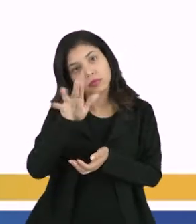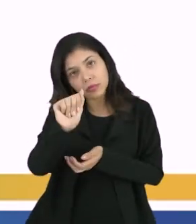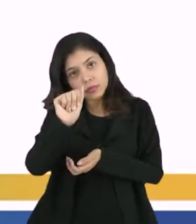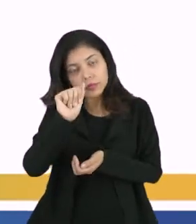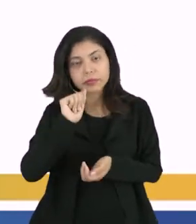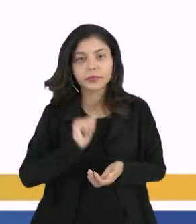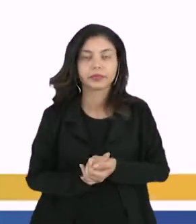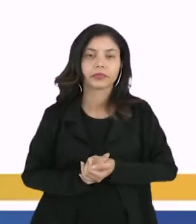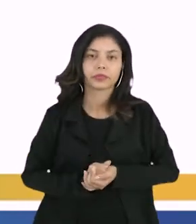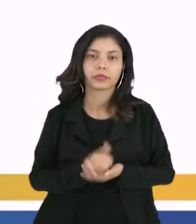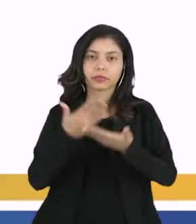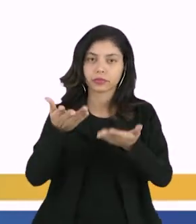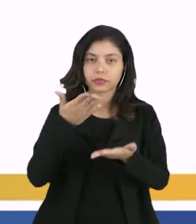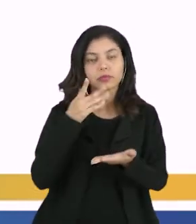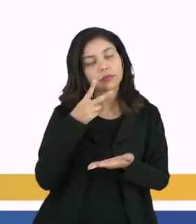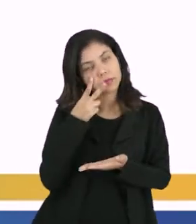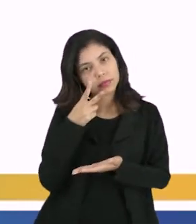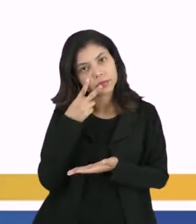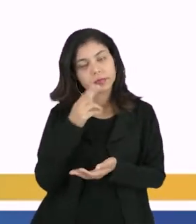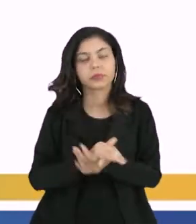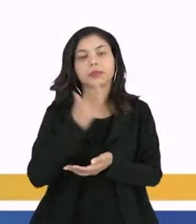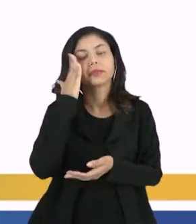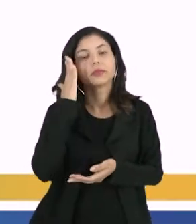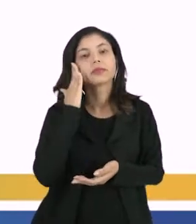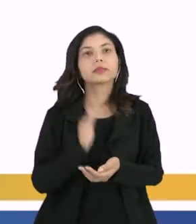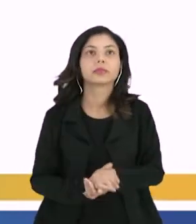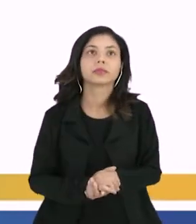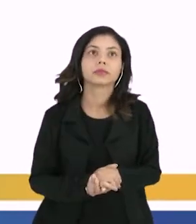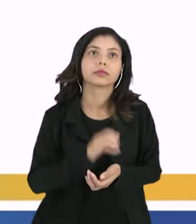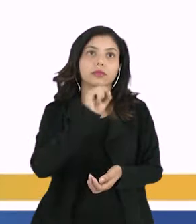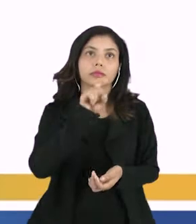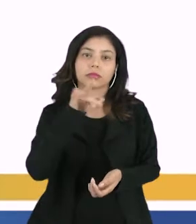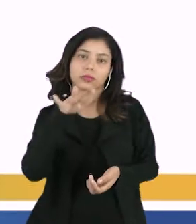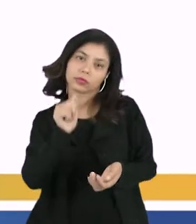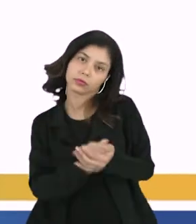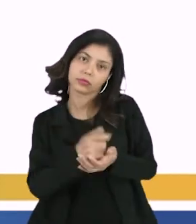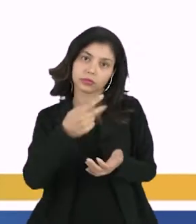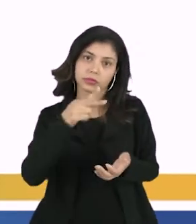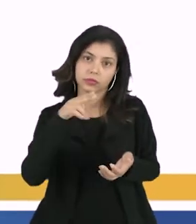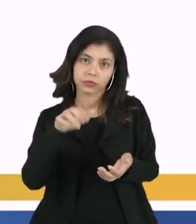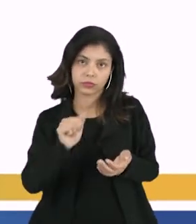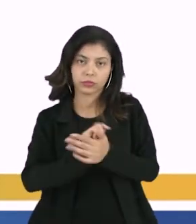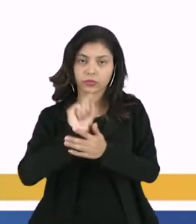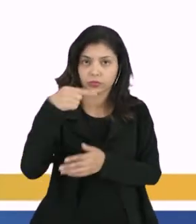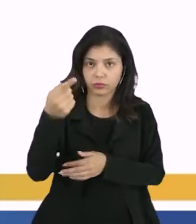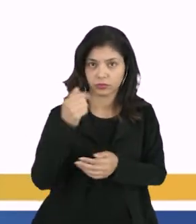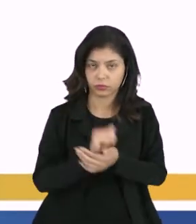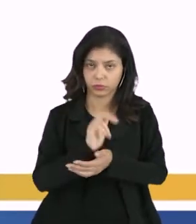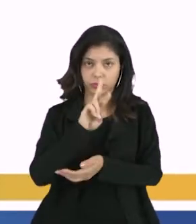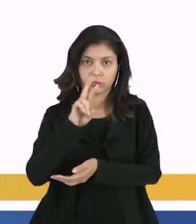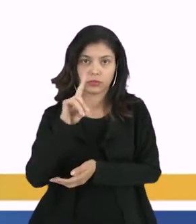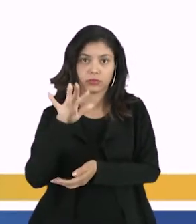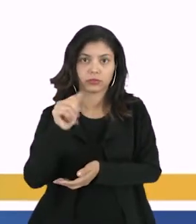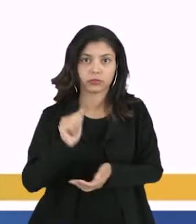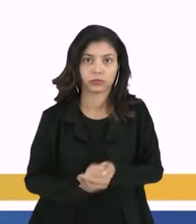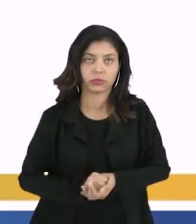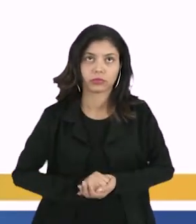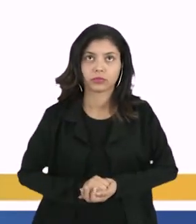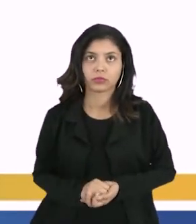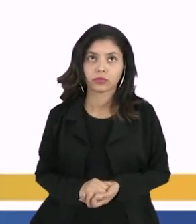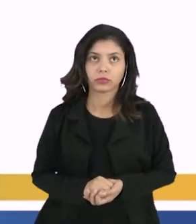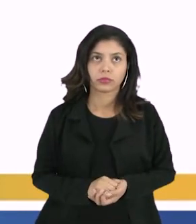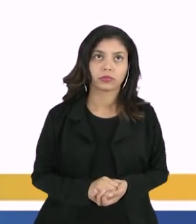sufixo eira, que aí vocês vão entender prefixo e sufixo. No caso, o sufixo vem depois do radical.